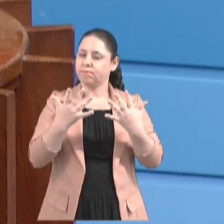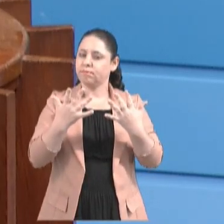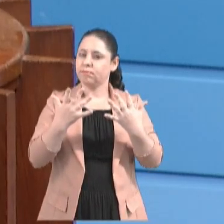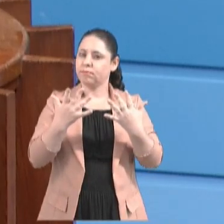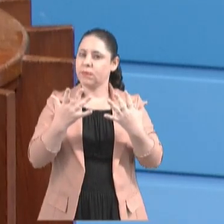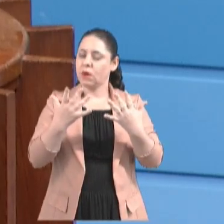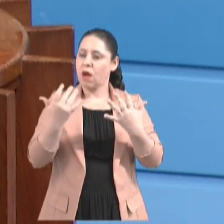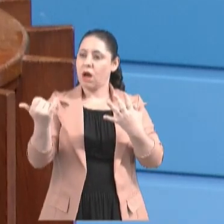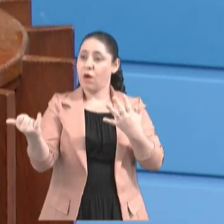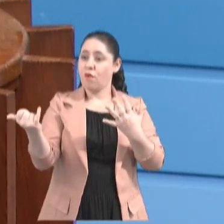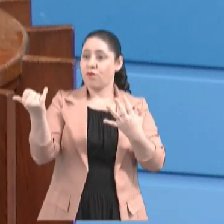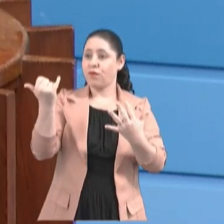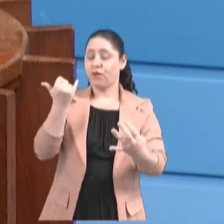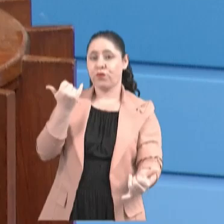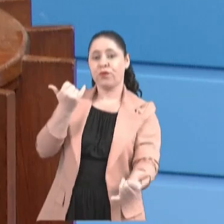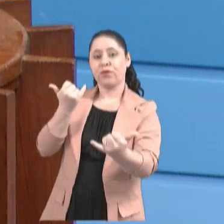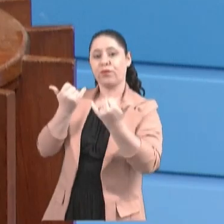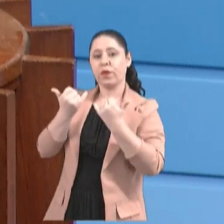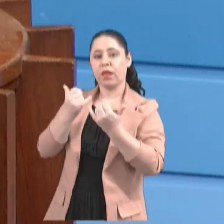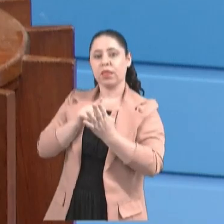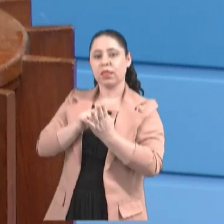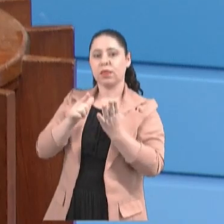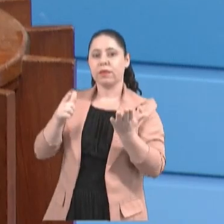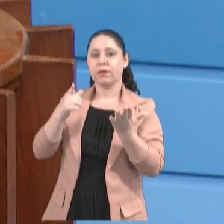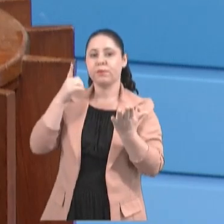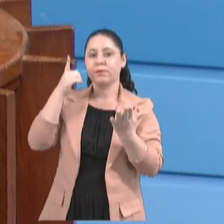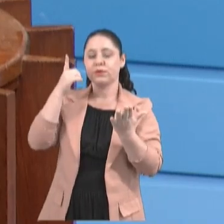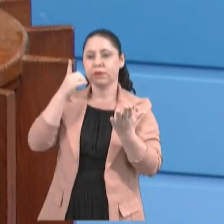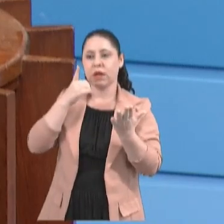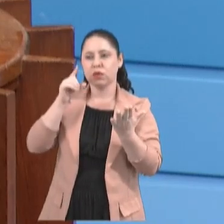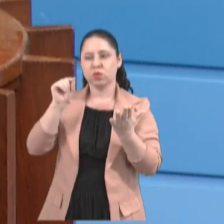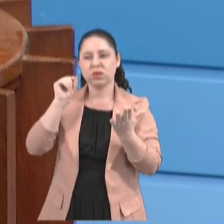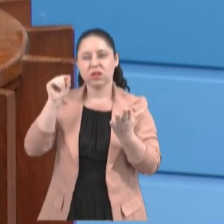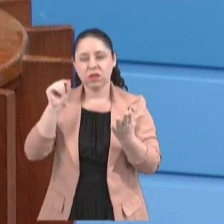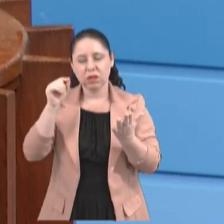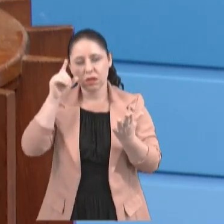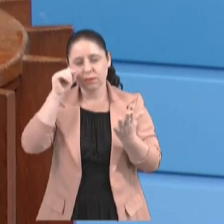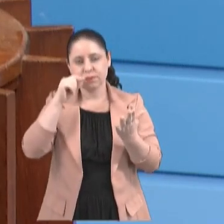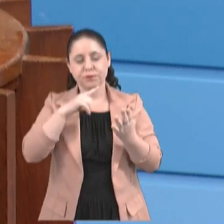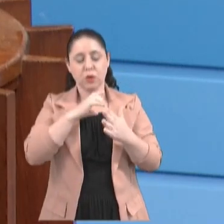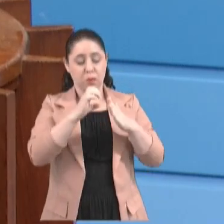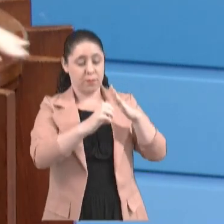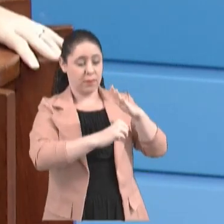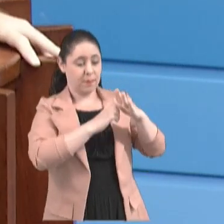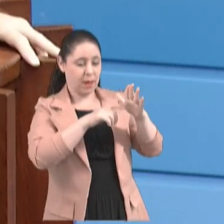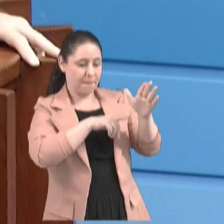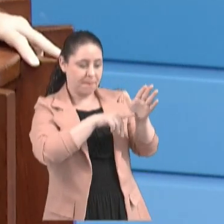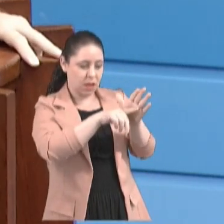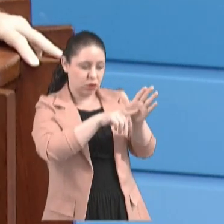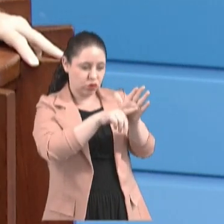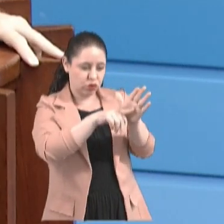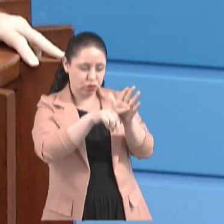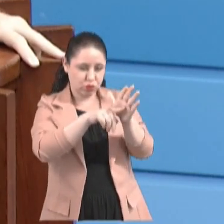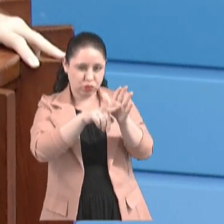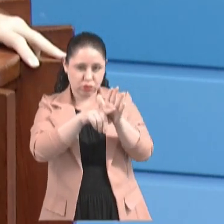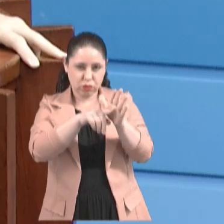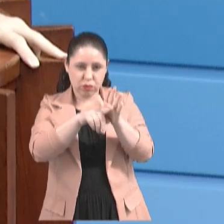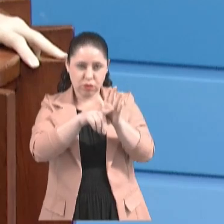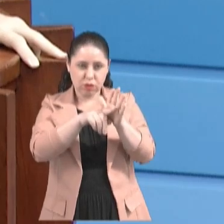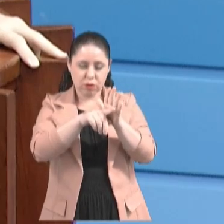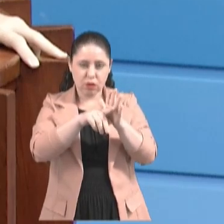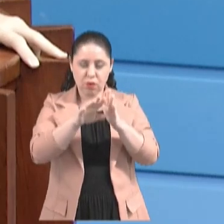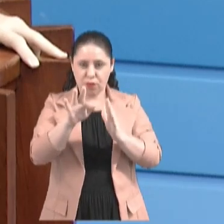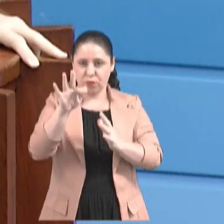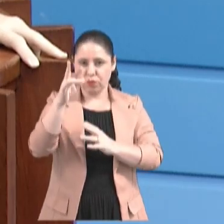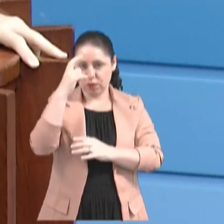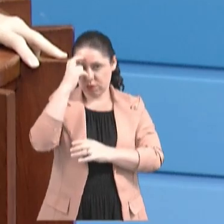Chegou ao nosso conhecimento pela imprensa, senhor presidente, de que uma empresa de pesquisa, Futura